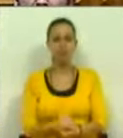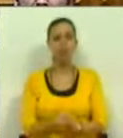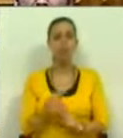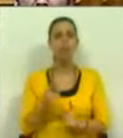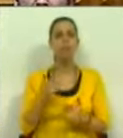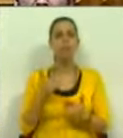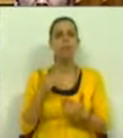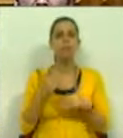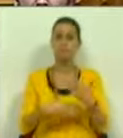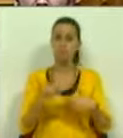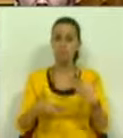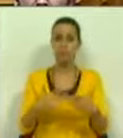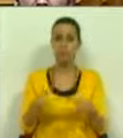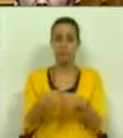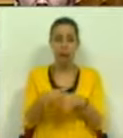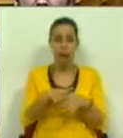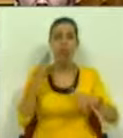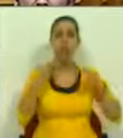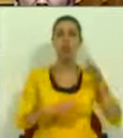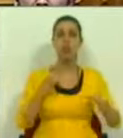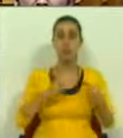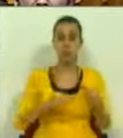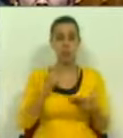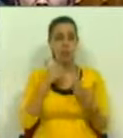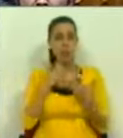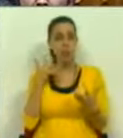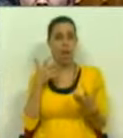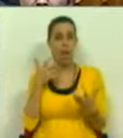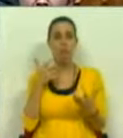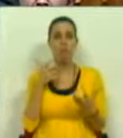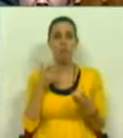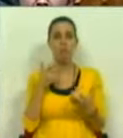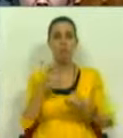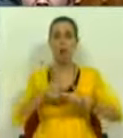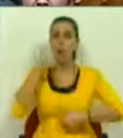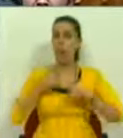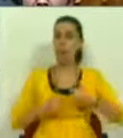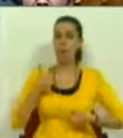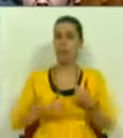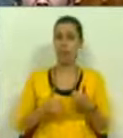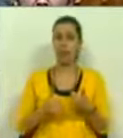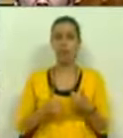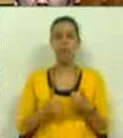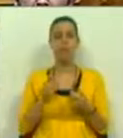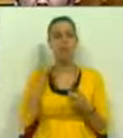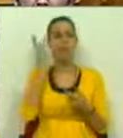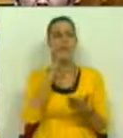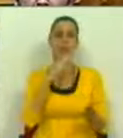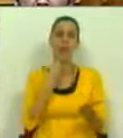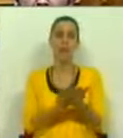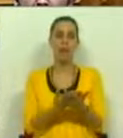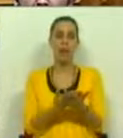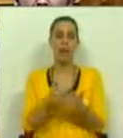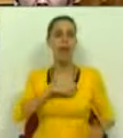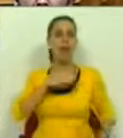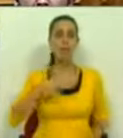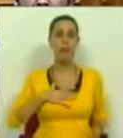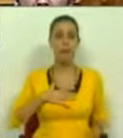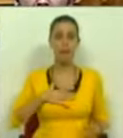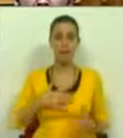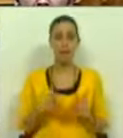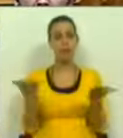se estão a empreender no setor da justiça e que têm impacto na competitividade e na revitalização das